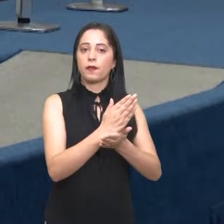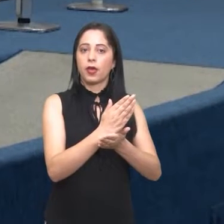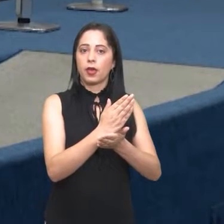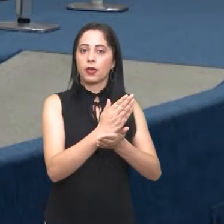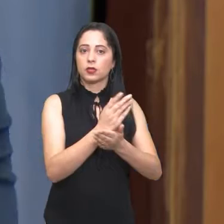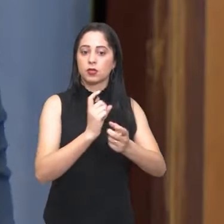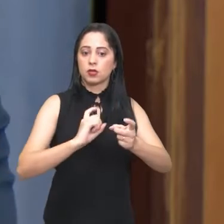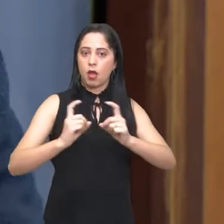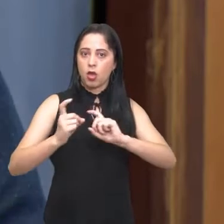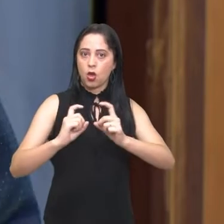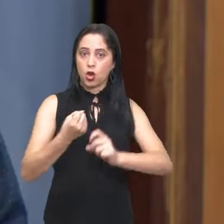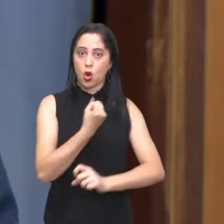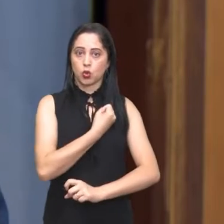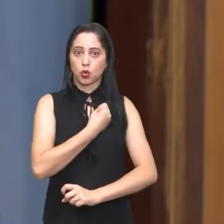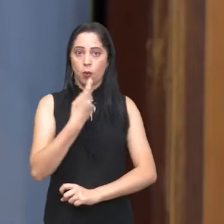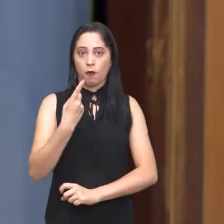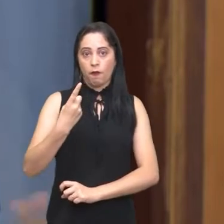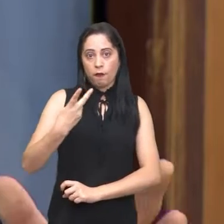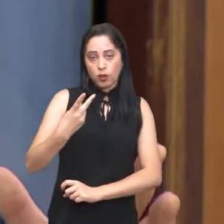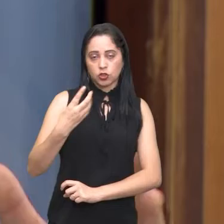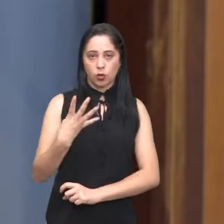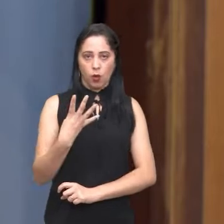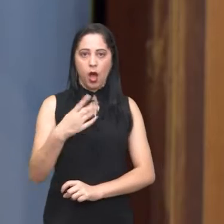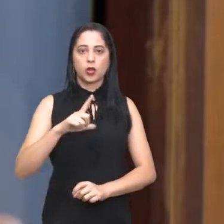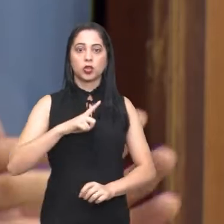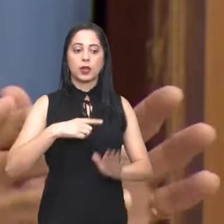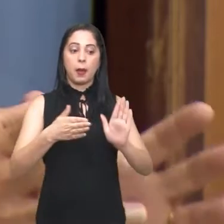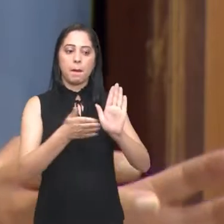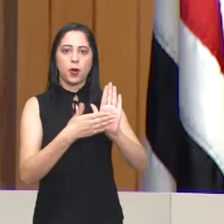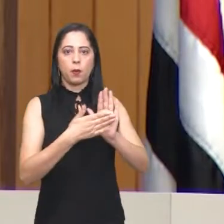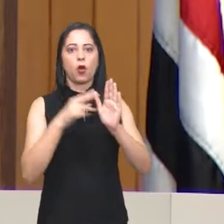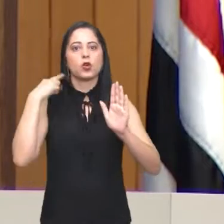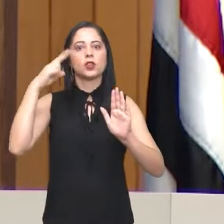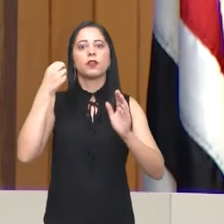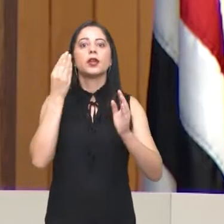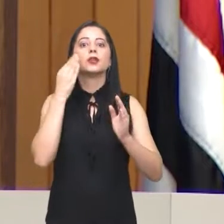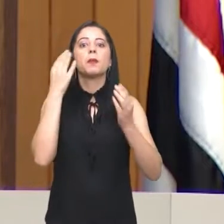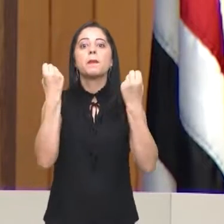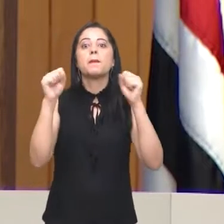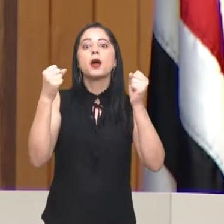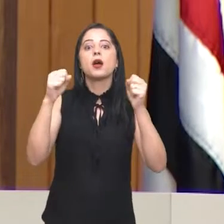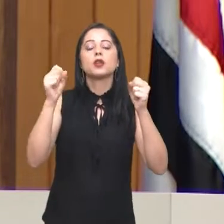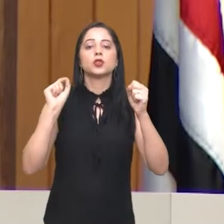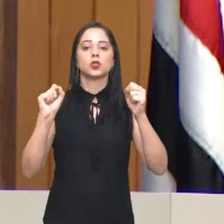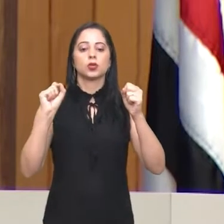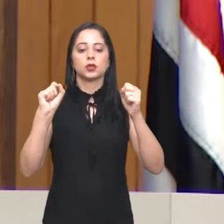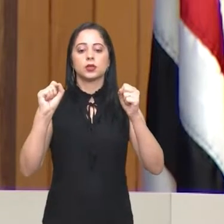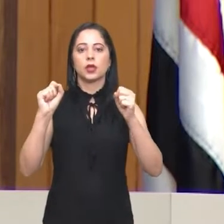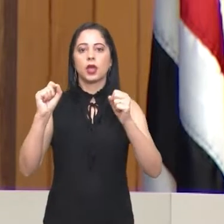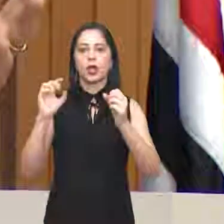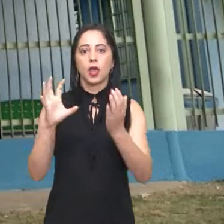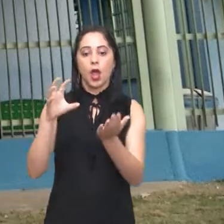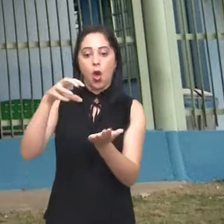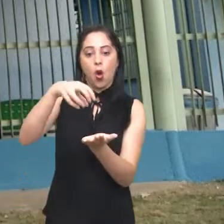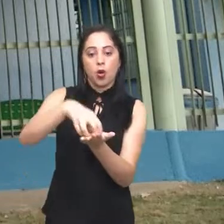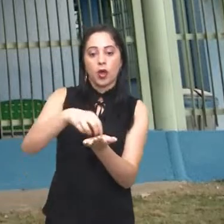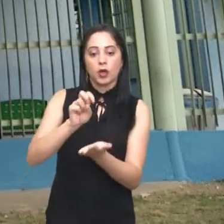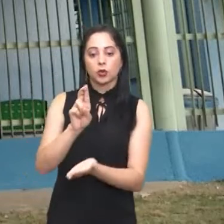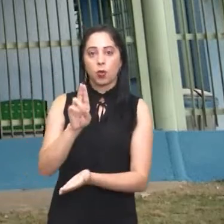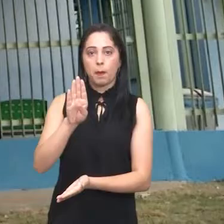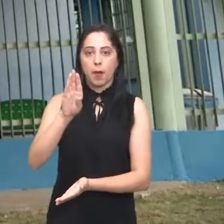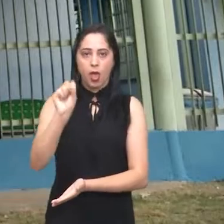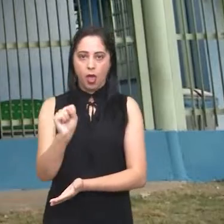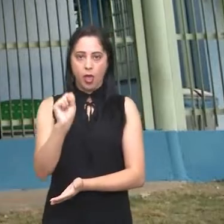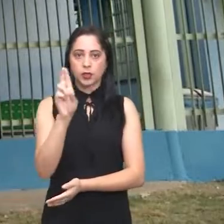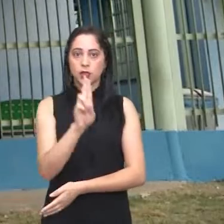24ª sessão do ano, está a proposta do vereador Marcão da Academia, que autoriza as unidades públicas de saúde a usarem a